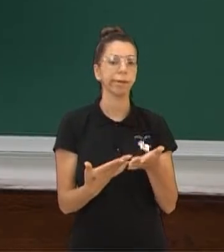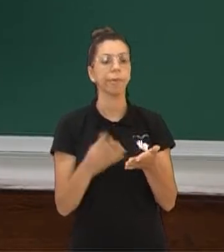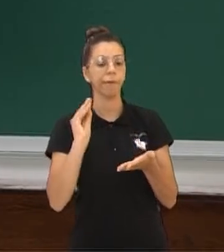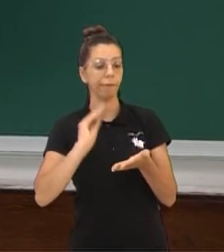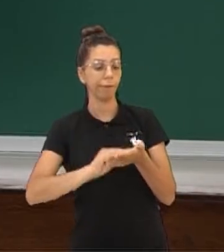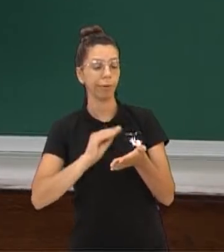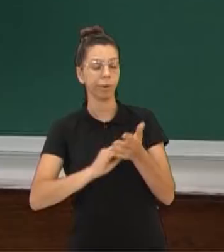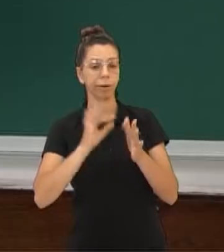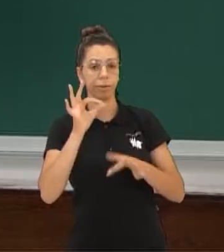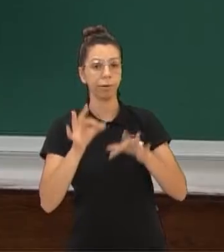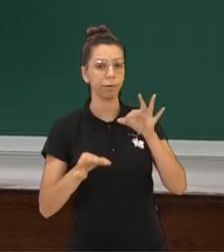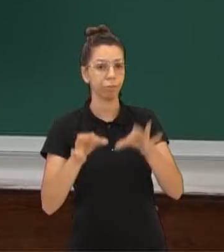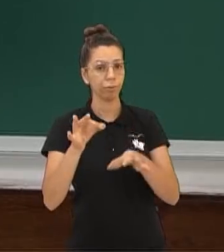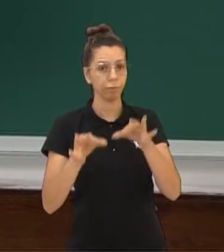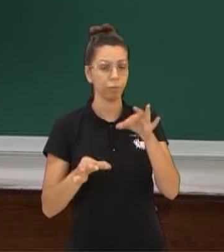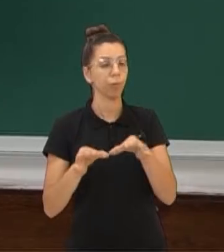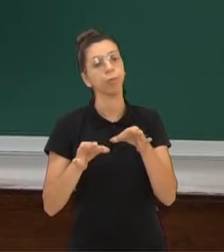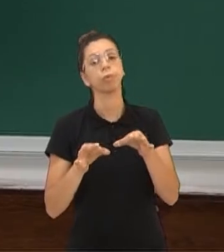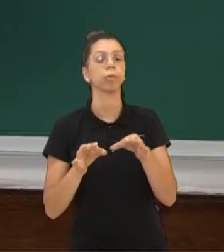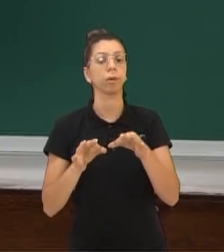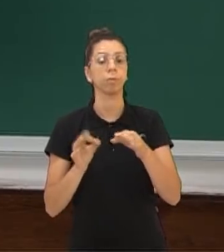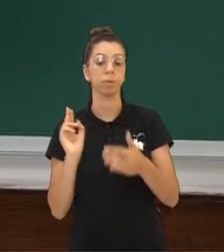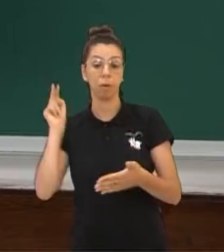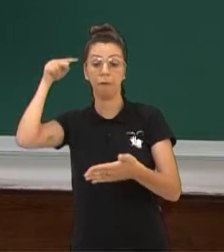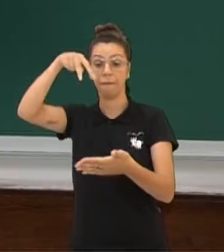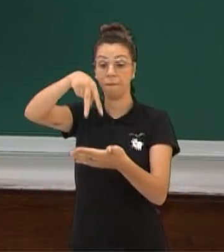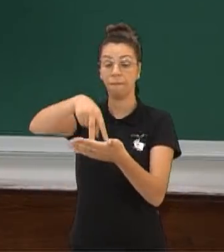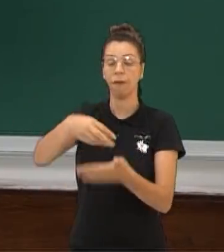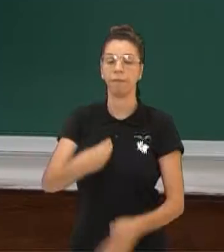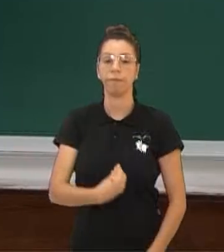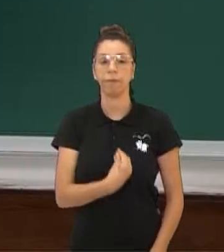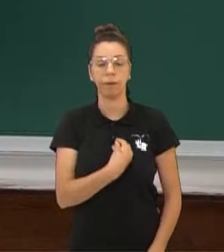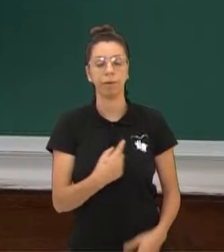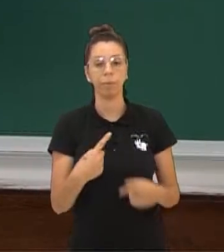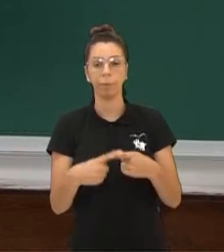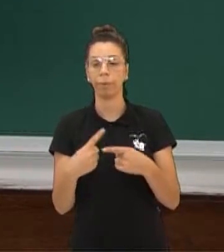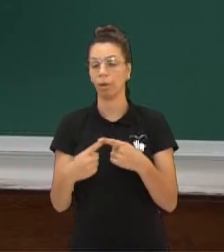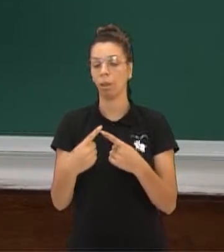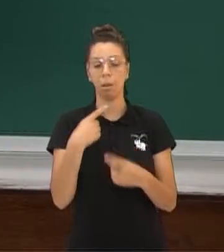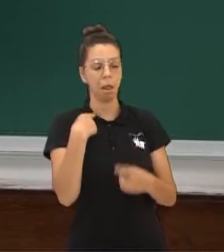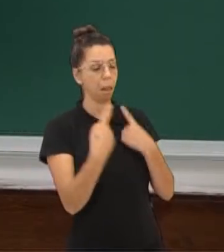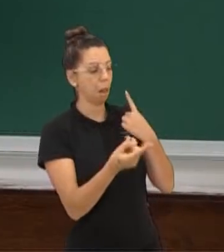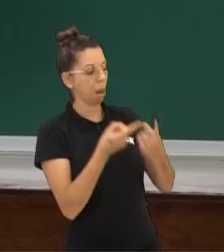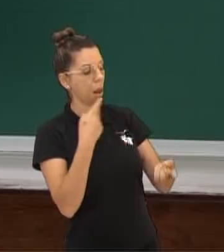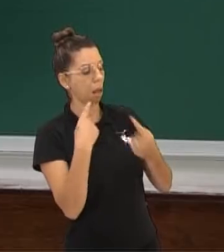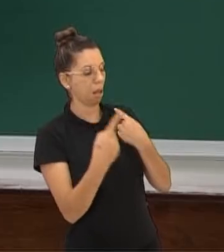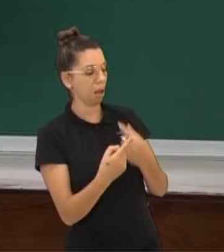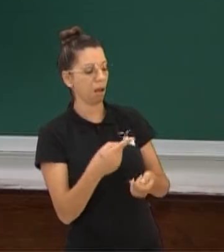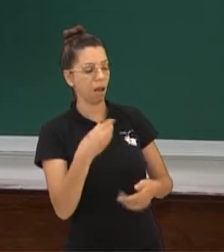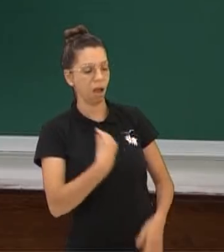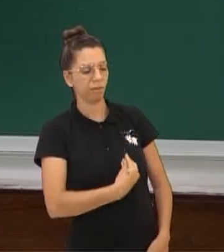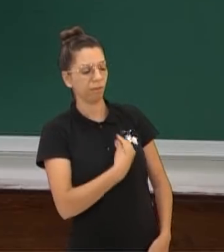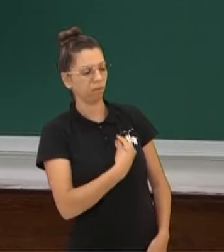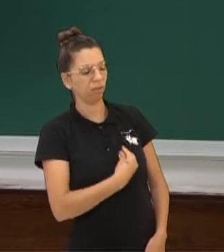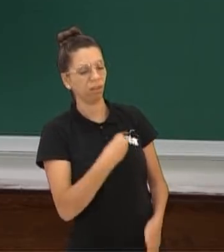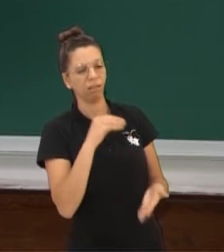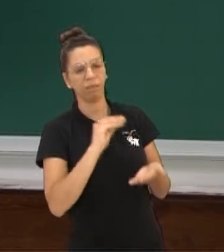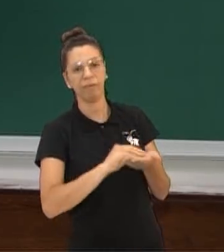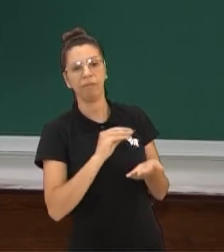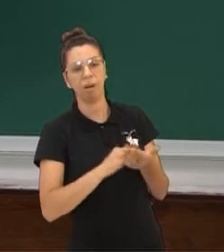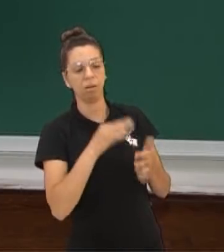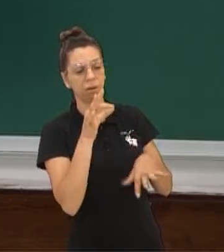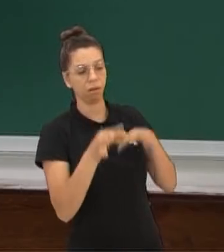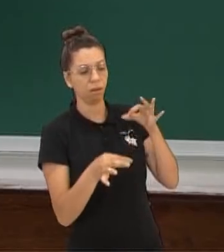devemos encarar a vida da melhor maneira possível. Né? Porque ele reclama, a vida não é justa. Ela fala não, né?